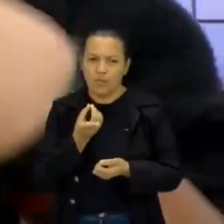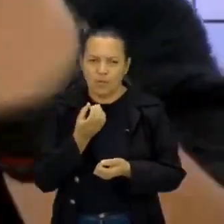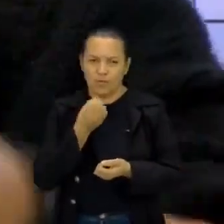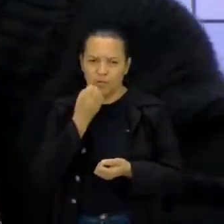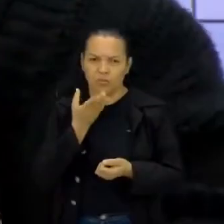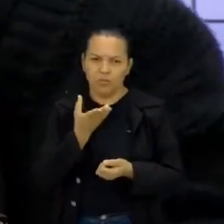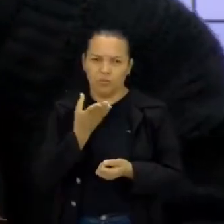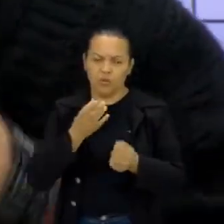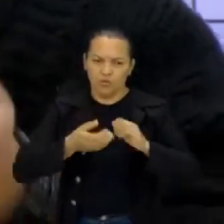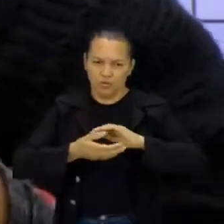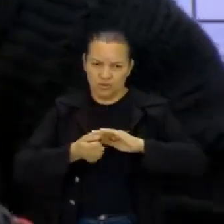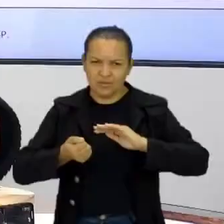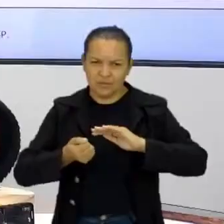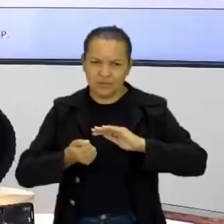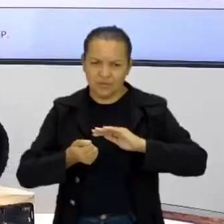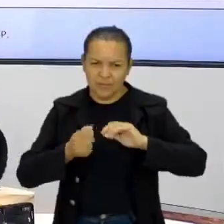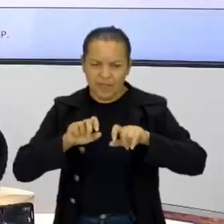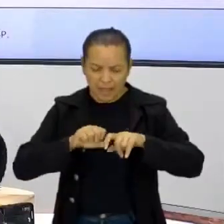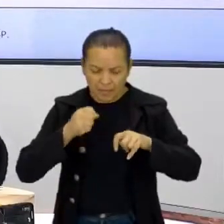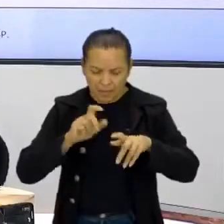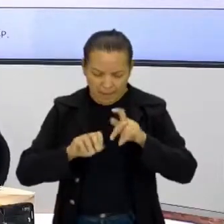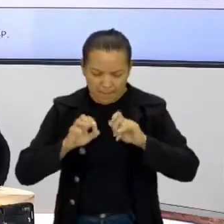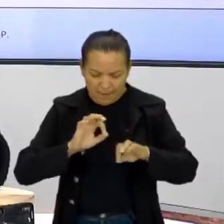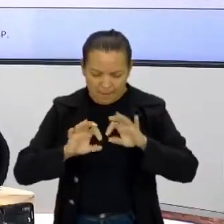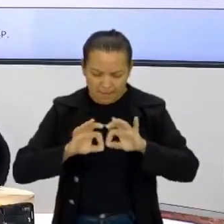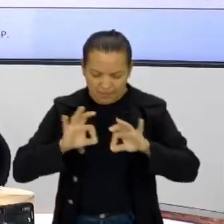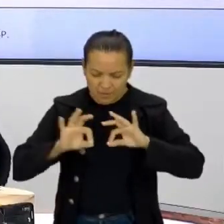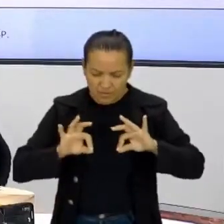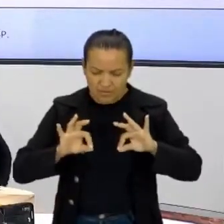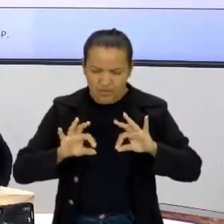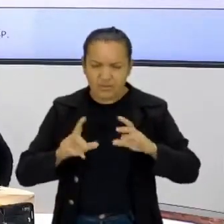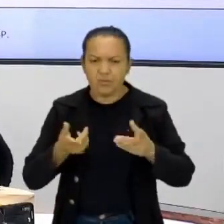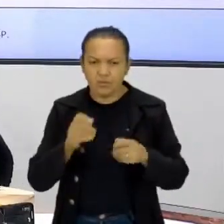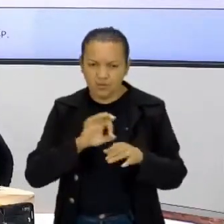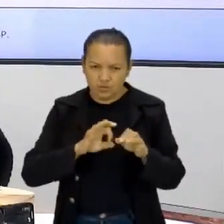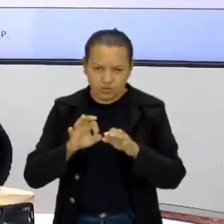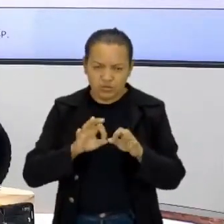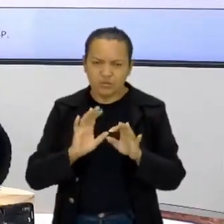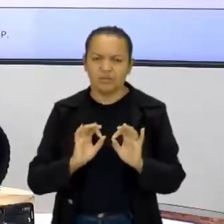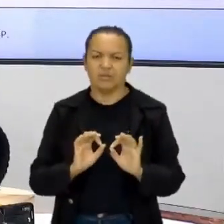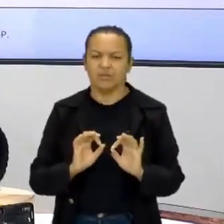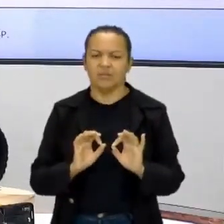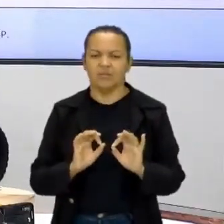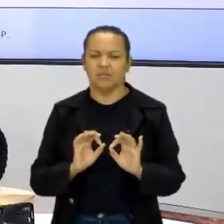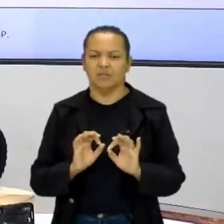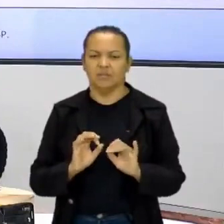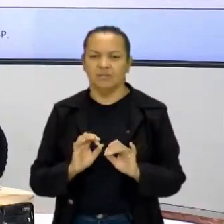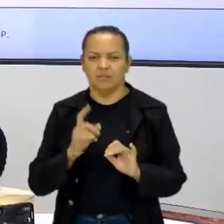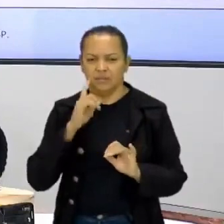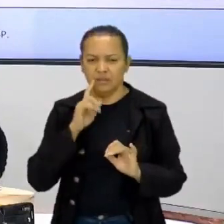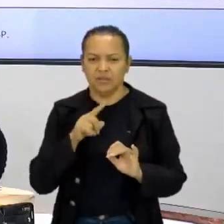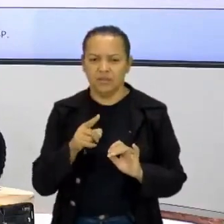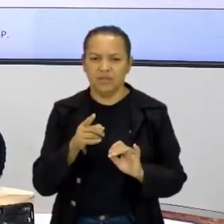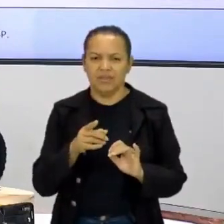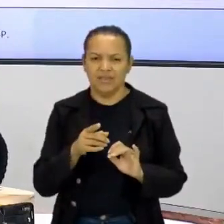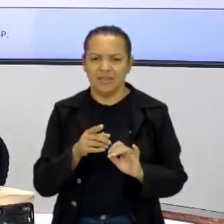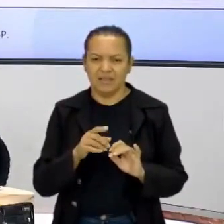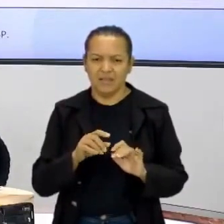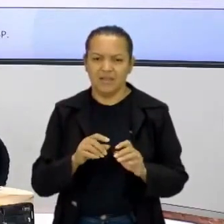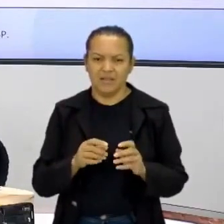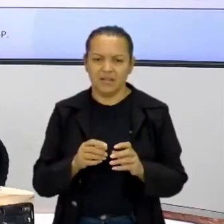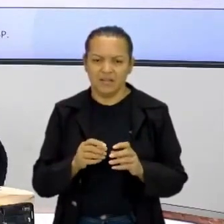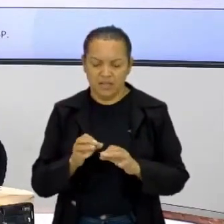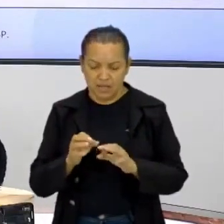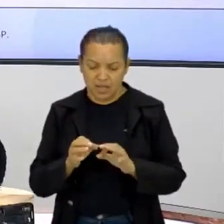que eu falo, eu desmonto as coisas pra vocês não precisarem desmontar. Mas eles são desmontáveis, então